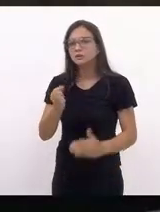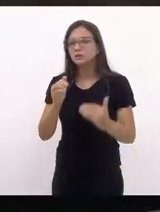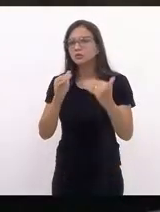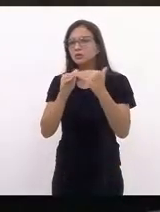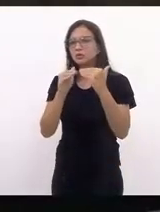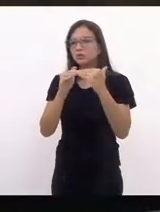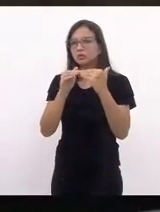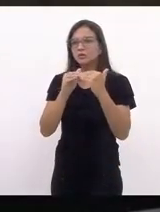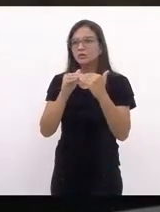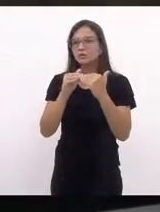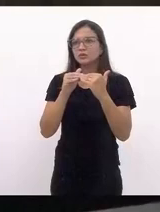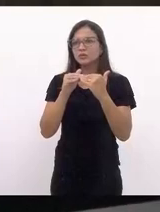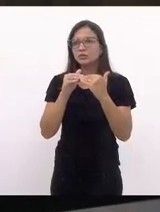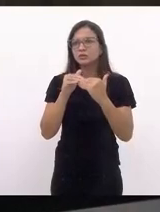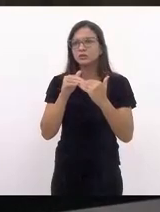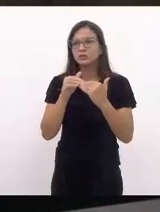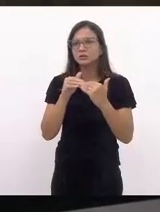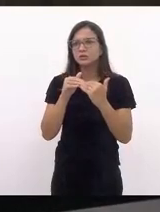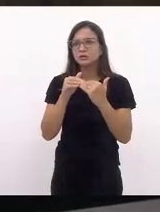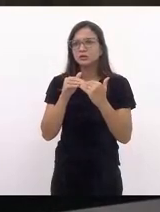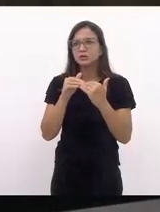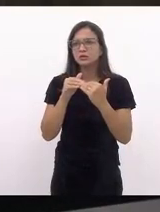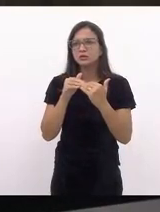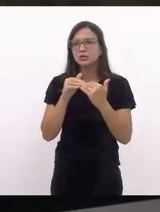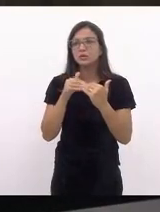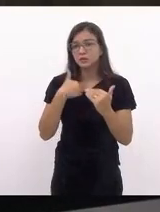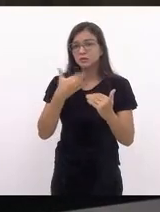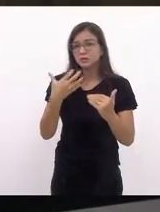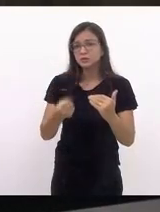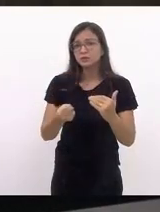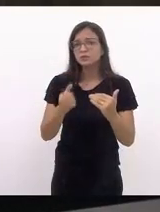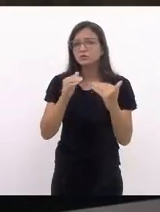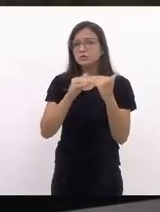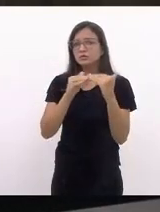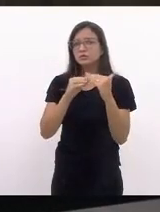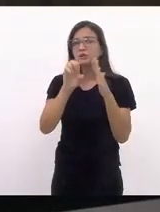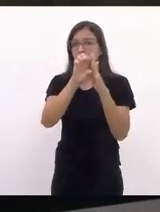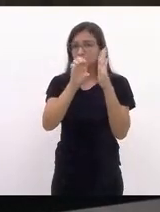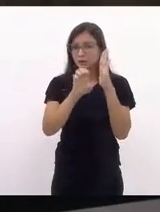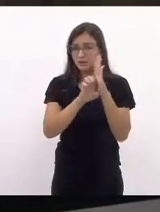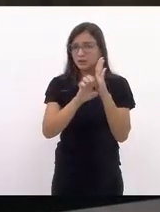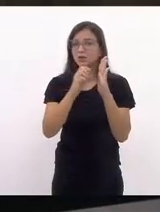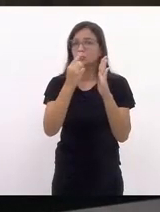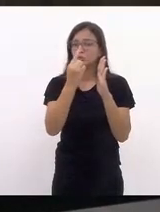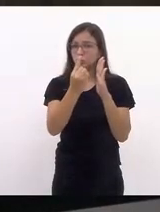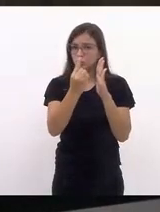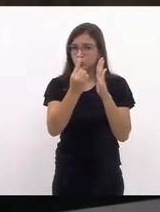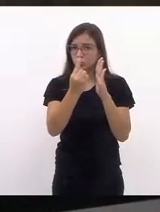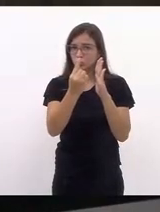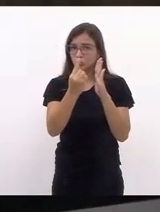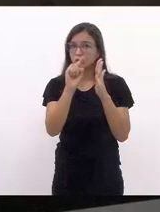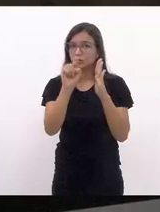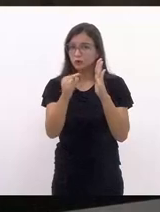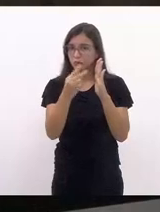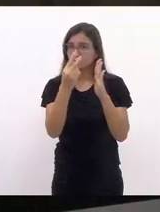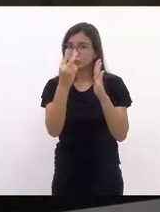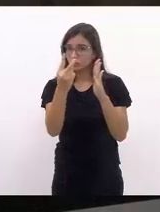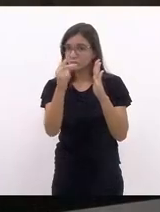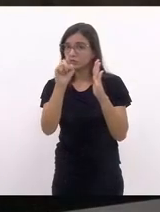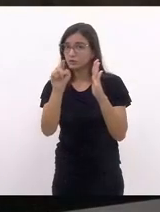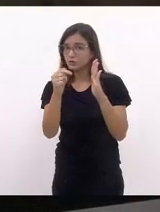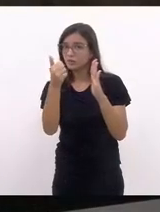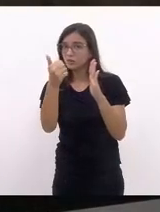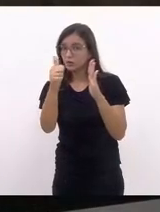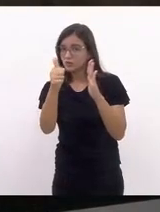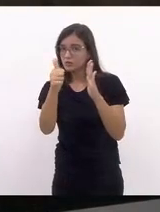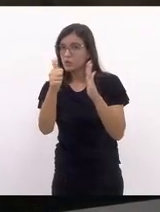assistir tá favorável com subemenda à emenda um favoráveis emendas 2 e 11